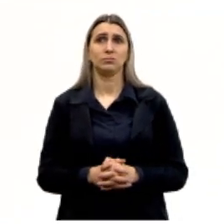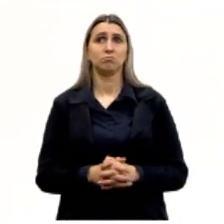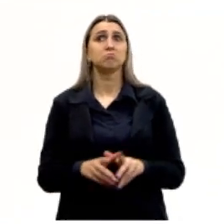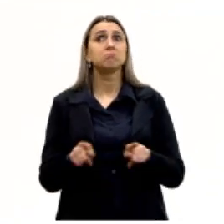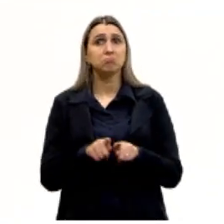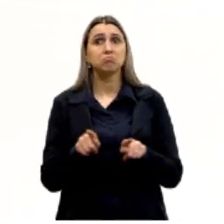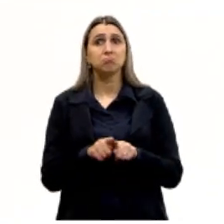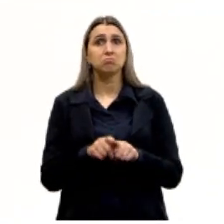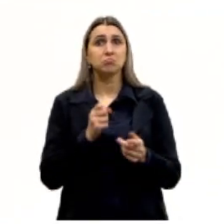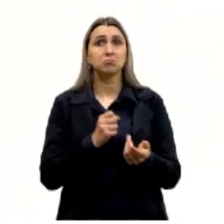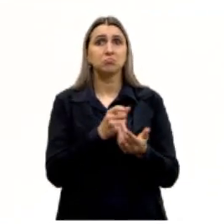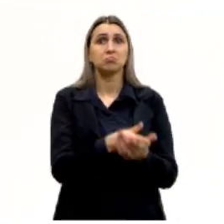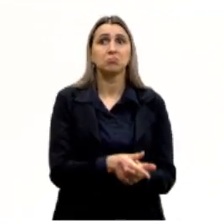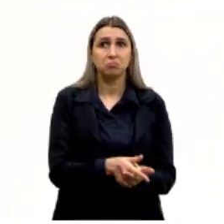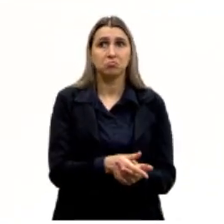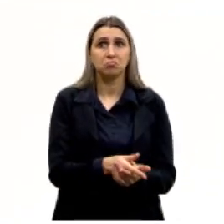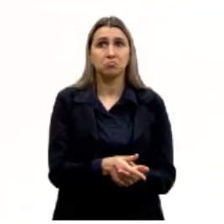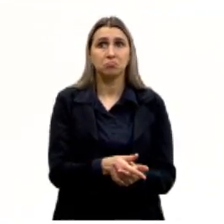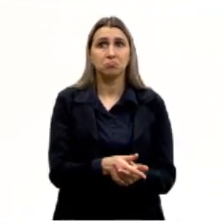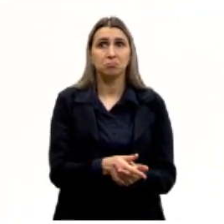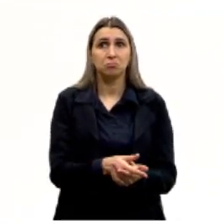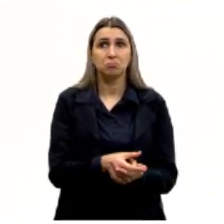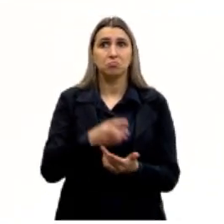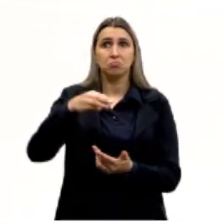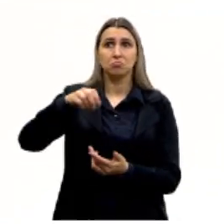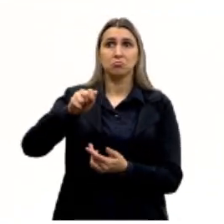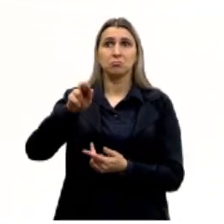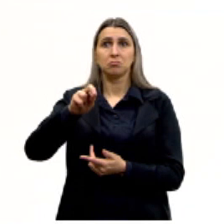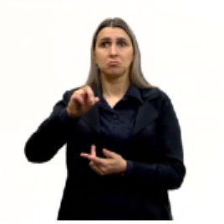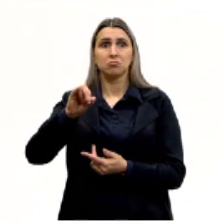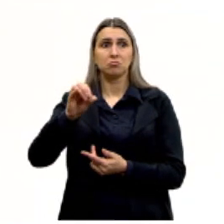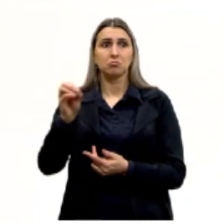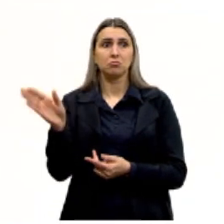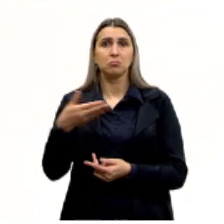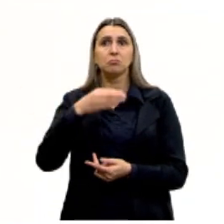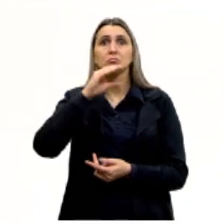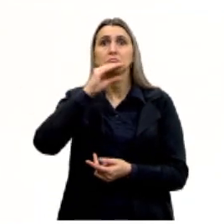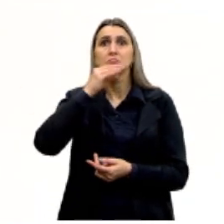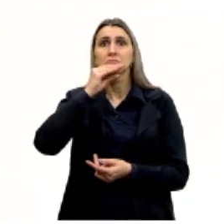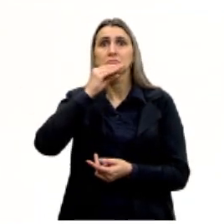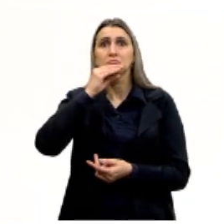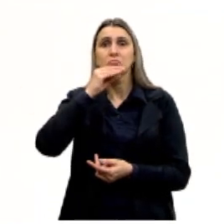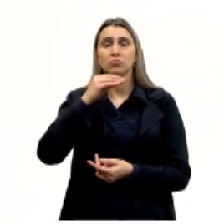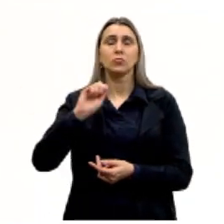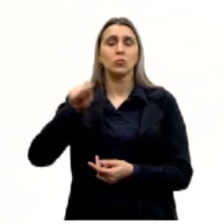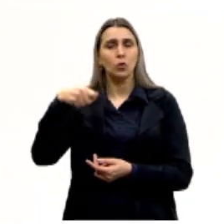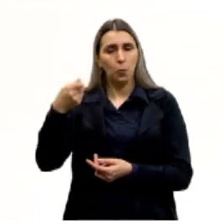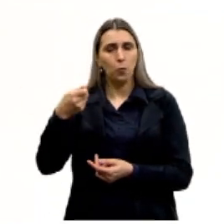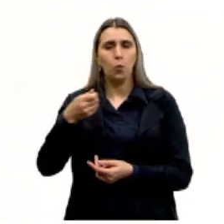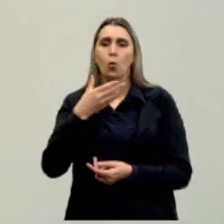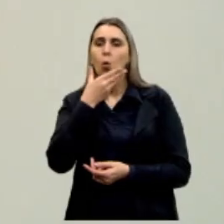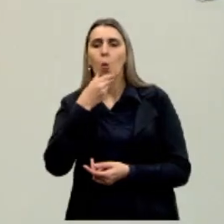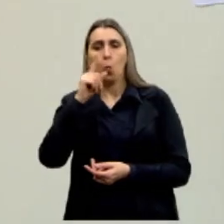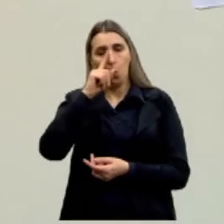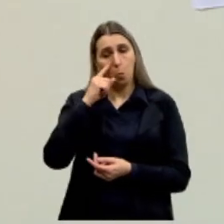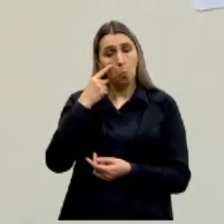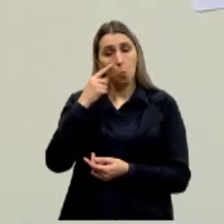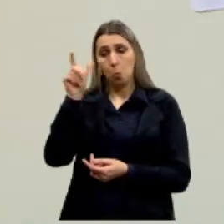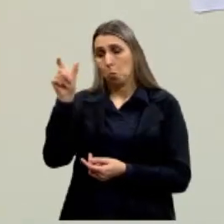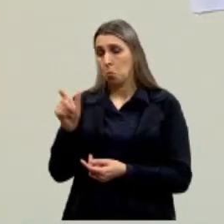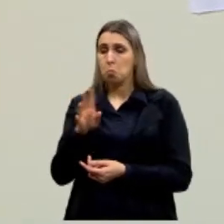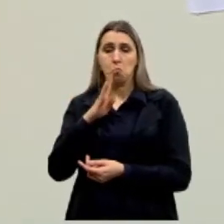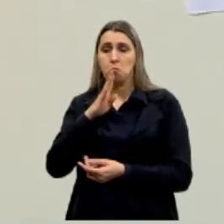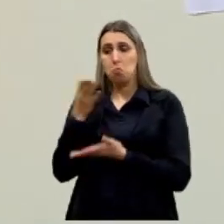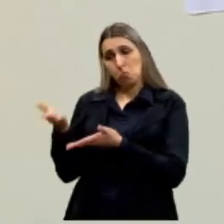inclusive quem comprou foi o Mário de Andrade O Homem Amarelo uma pessoa desconhecida